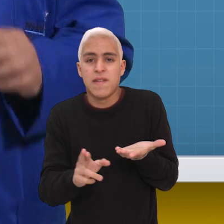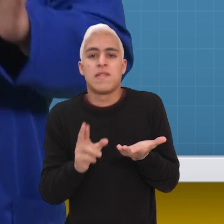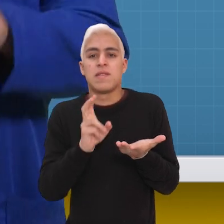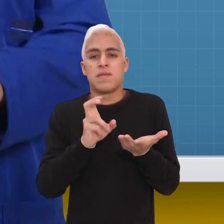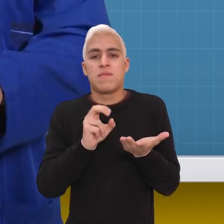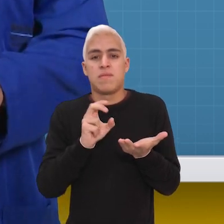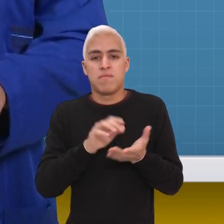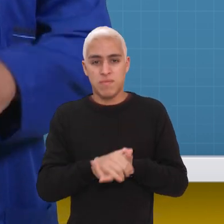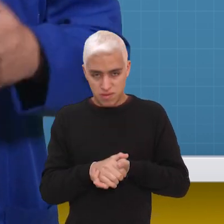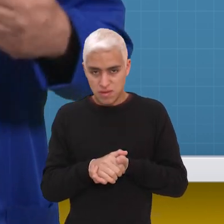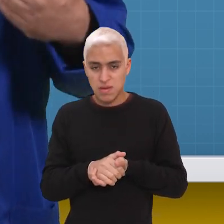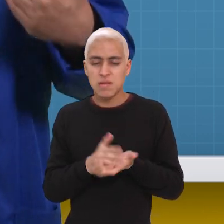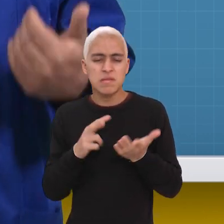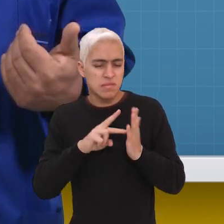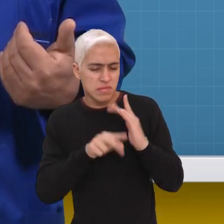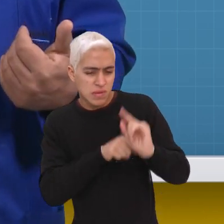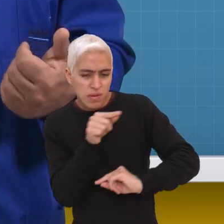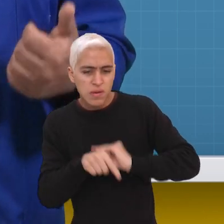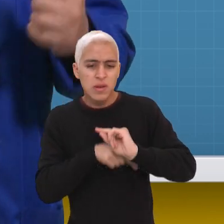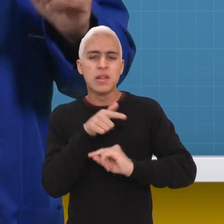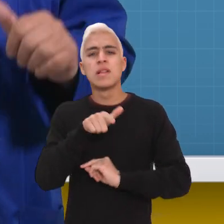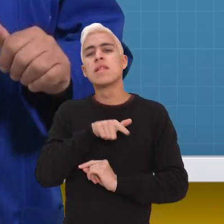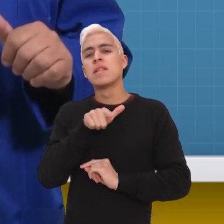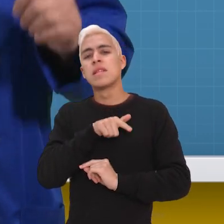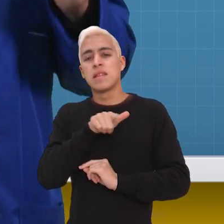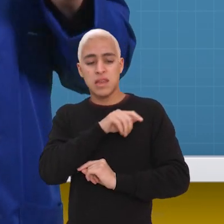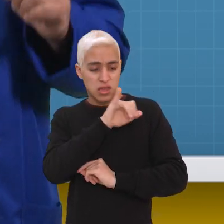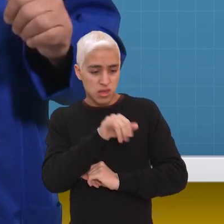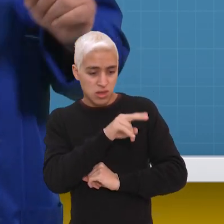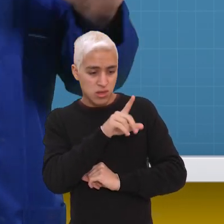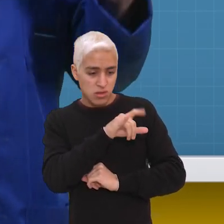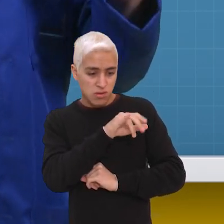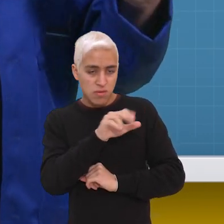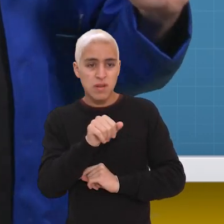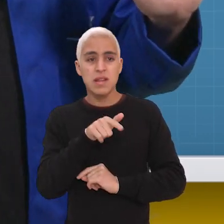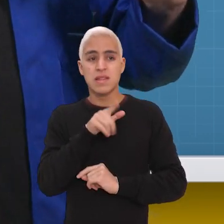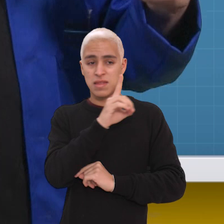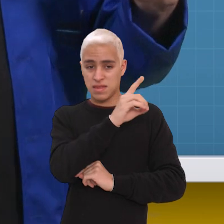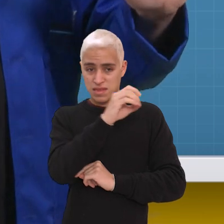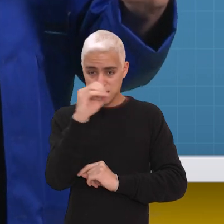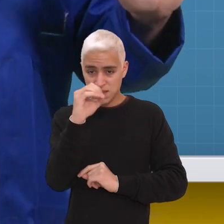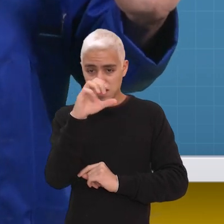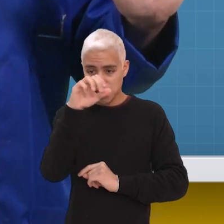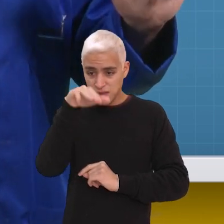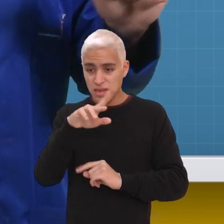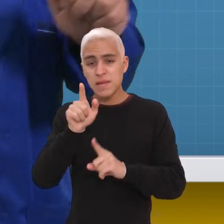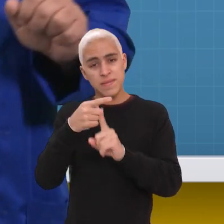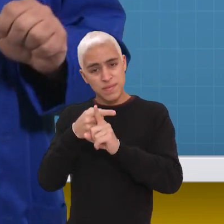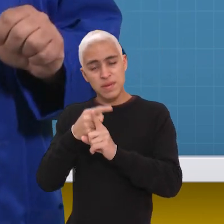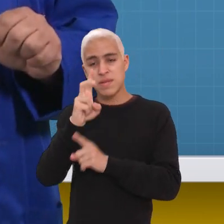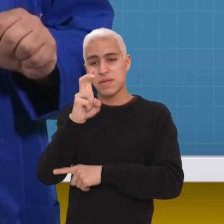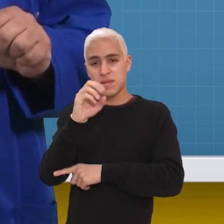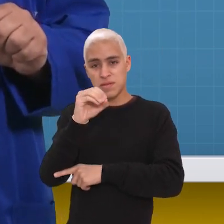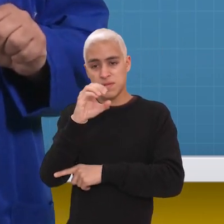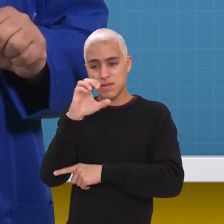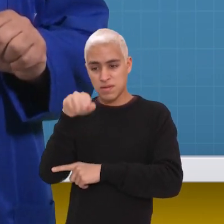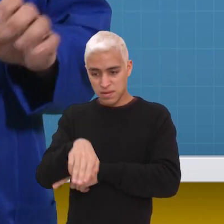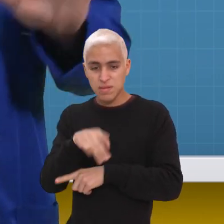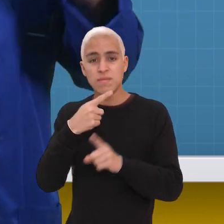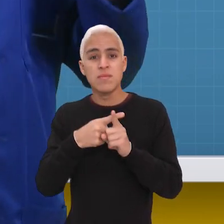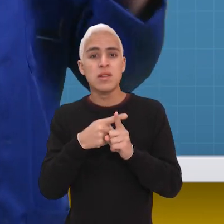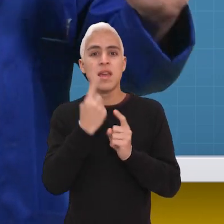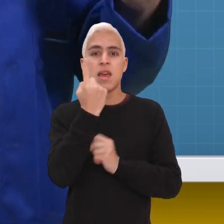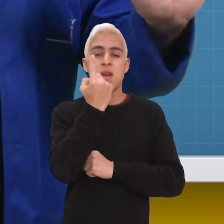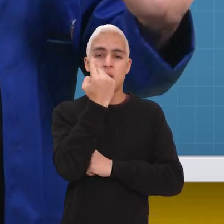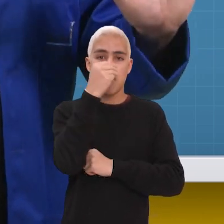tem sua resposta, que é 50. Logo, eu tenho a Juliana com 100 centímetros mais 50,